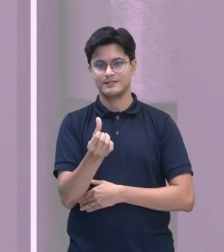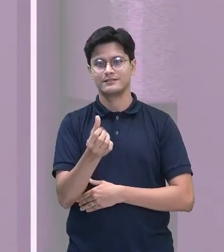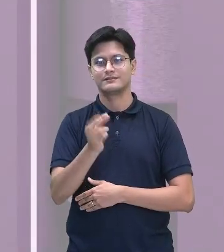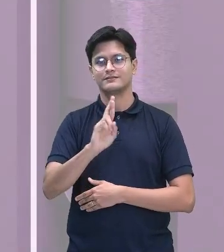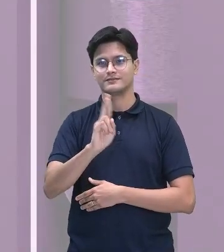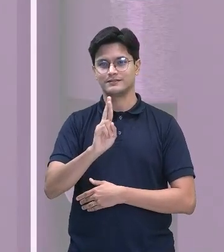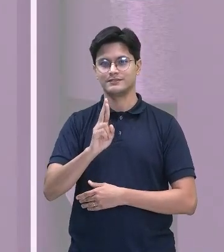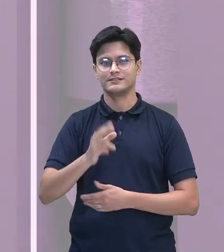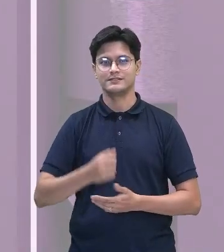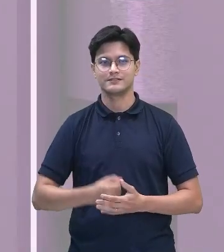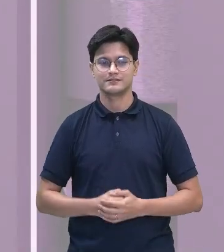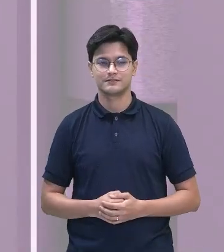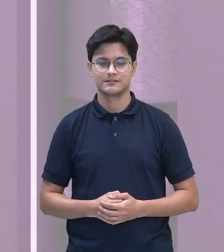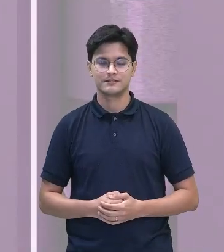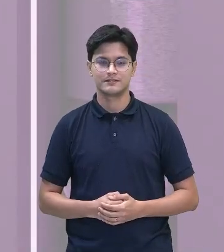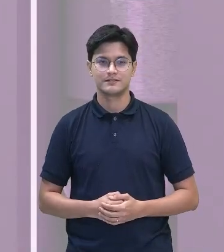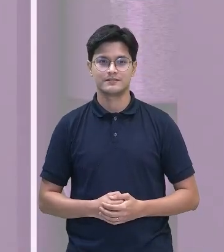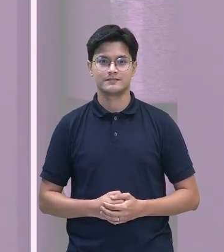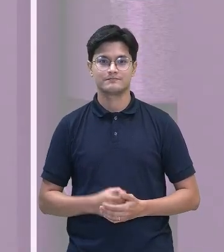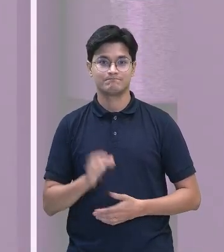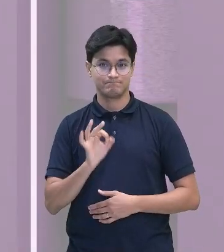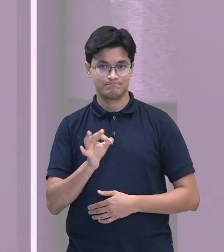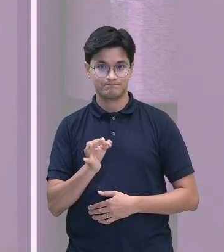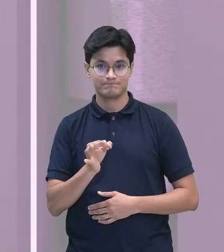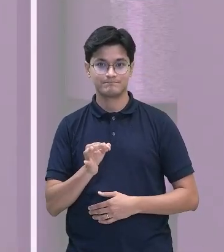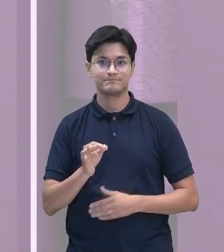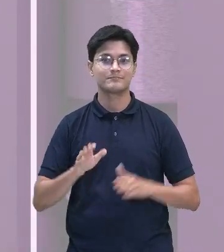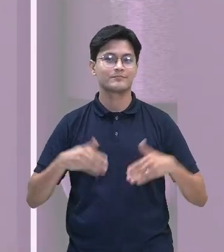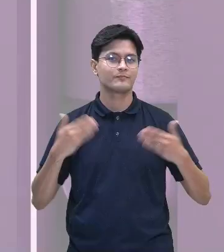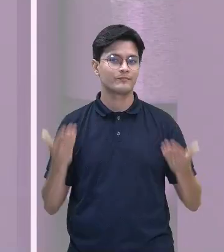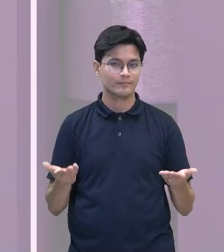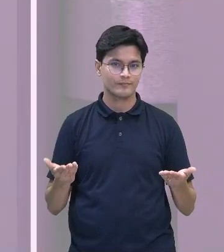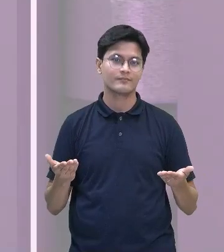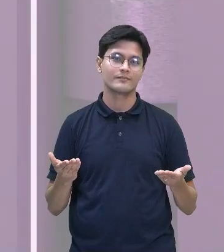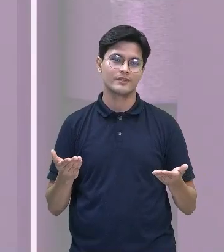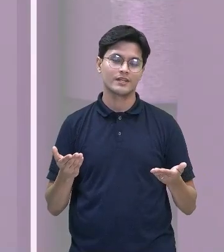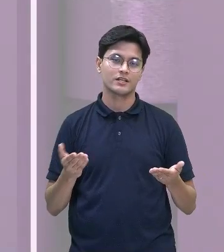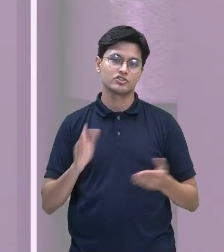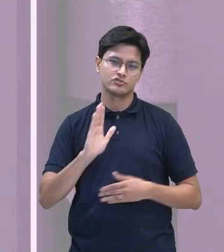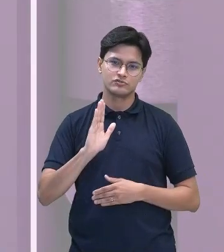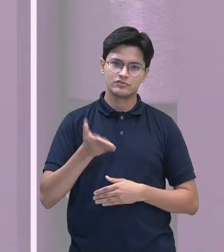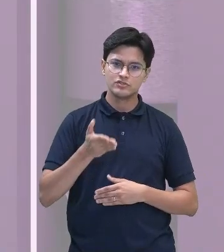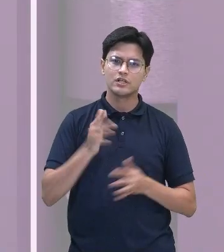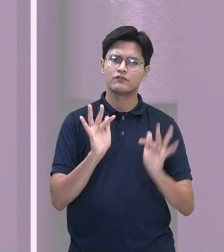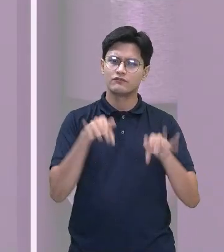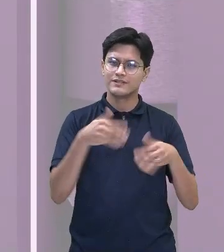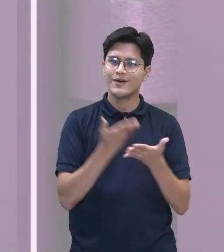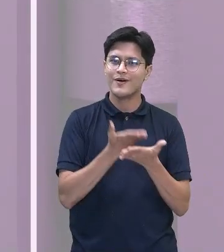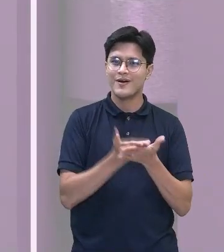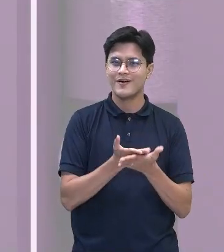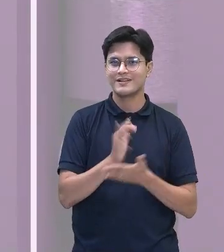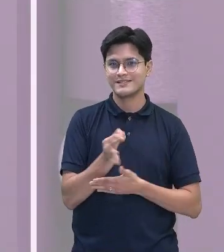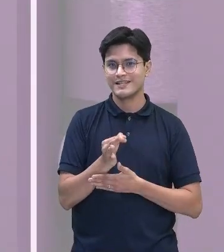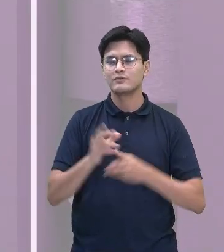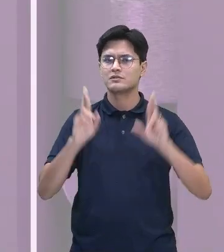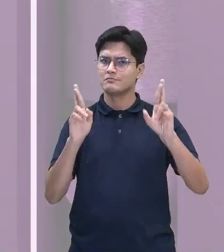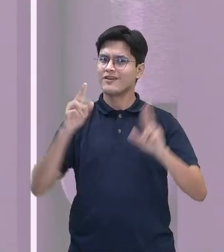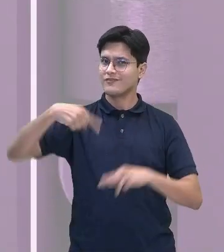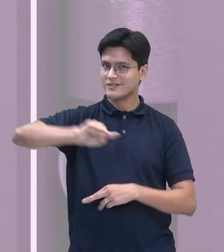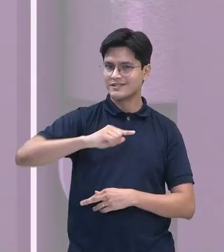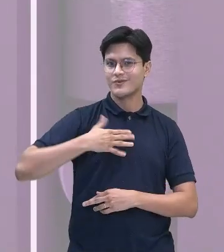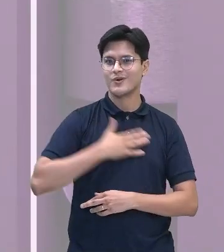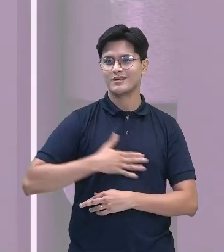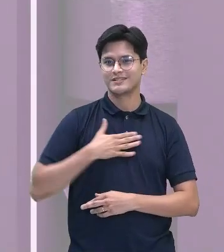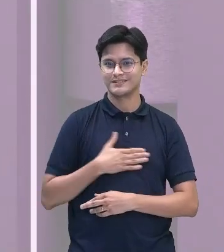R$56. Certo, pessoal? Bom, pessoal, estamos chegando aqui ao final da nossa aula, espero que vocês tenham gostado da aula, né? Você